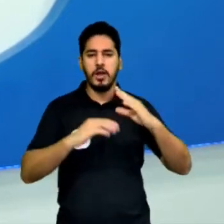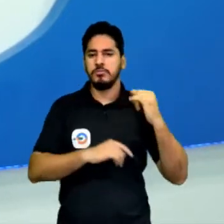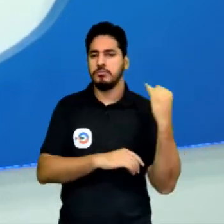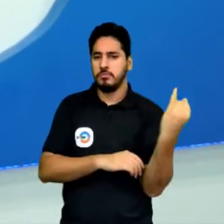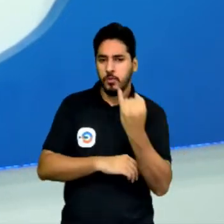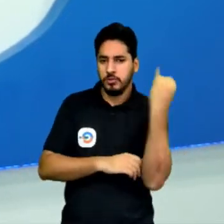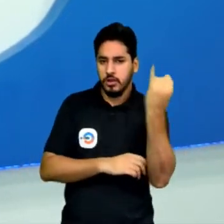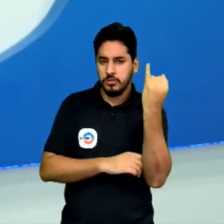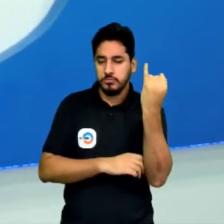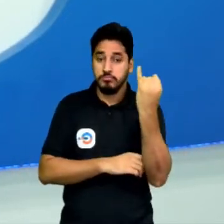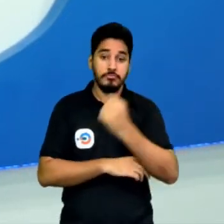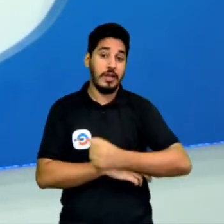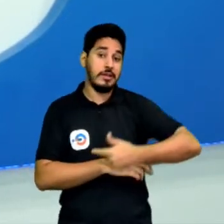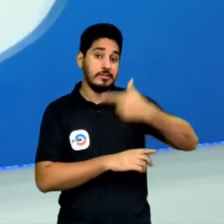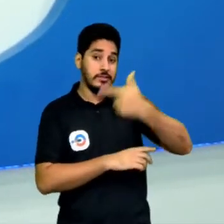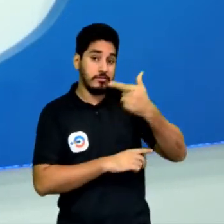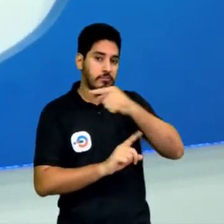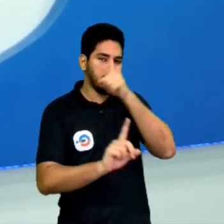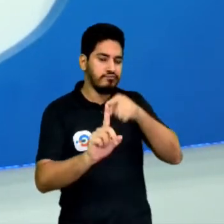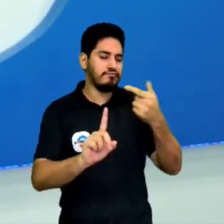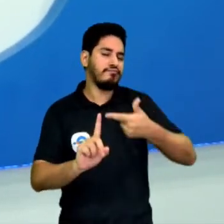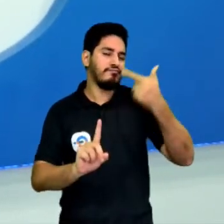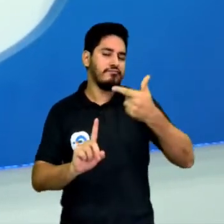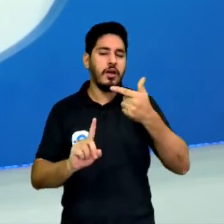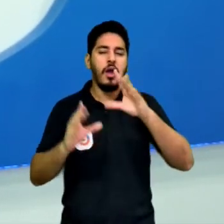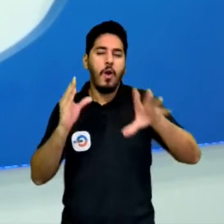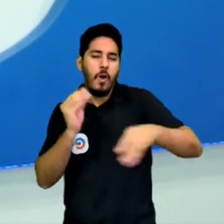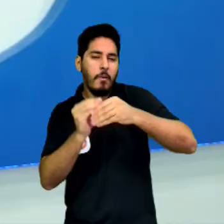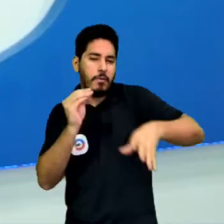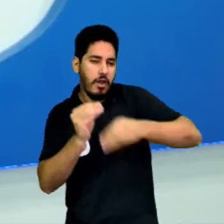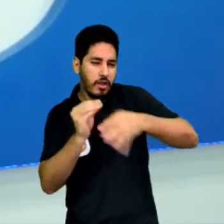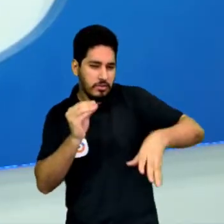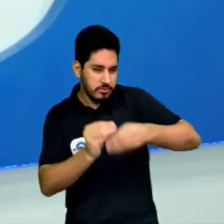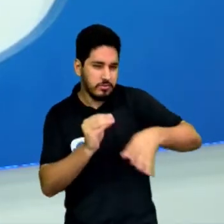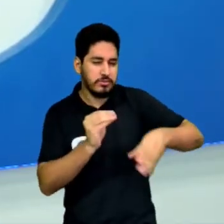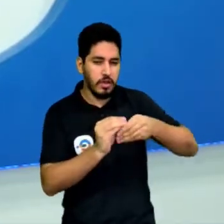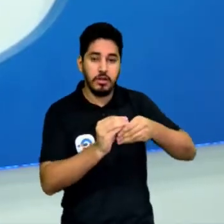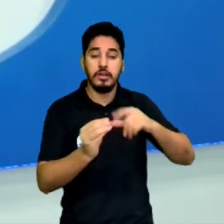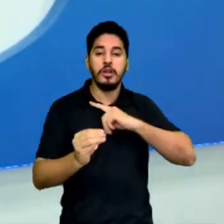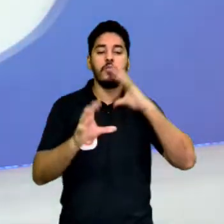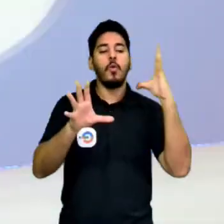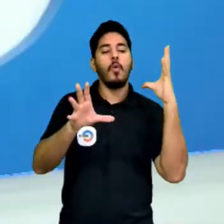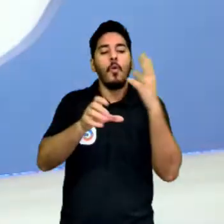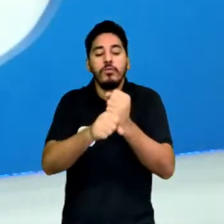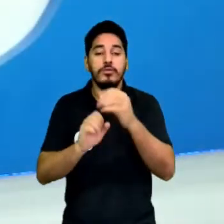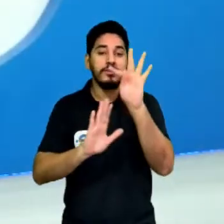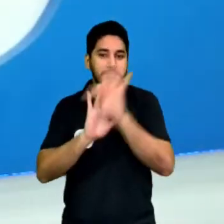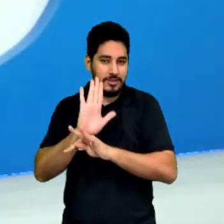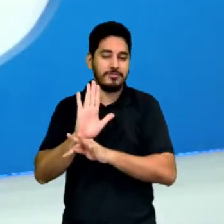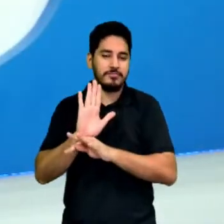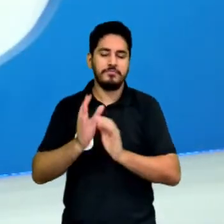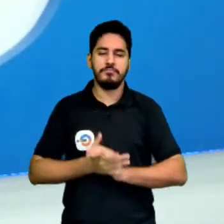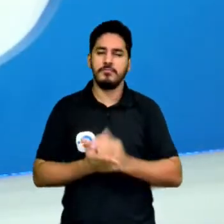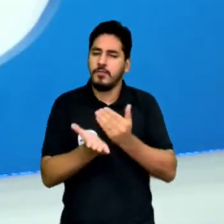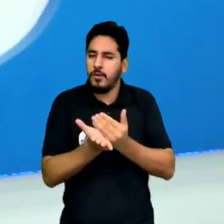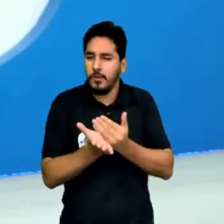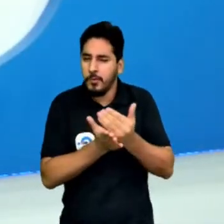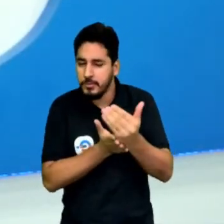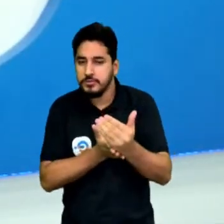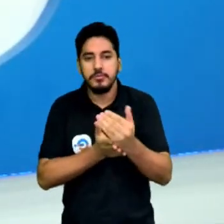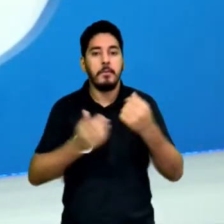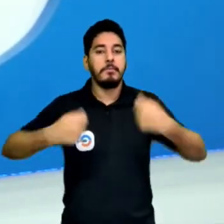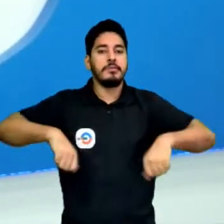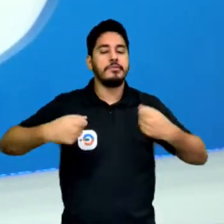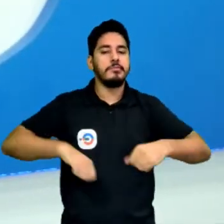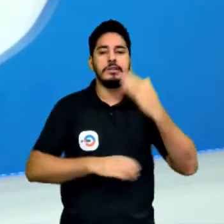As ideias secundárias servem para completar esses dados, formando uma totalidade do texto. Inicialmente, devemos reconhecer